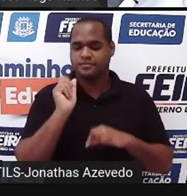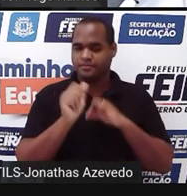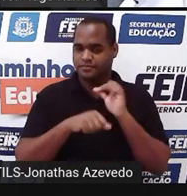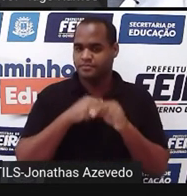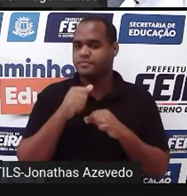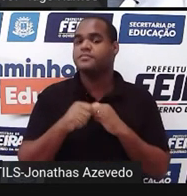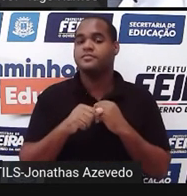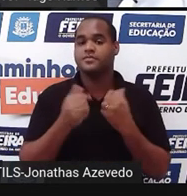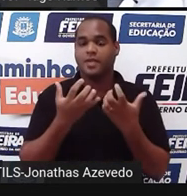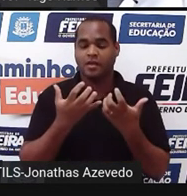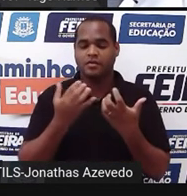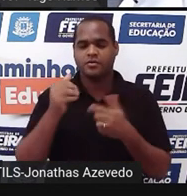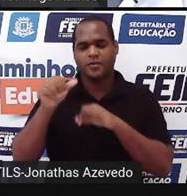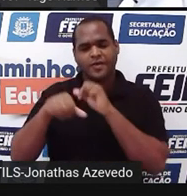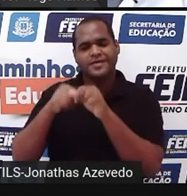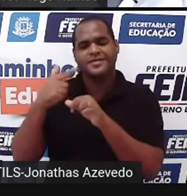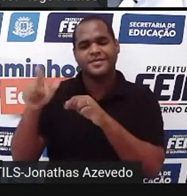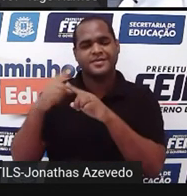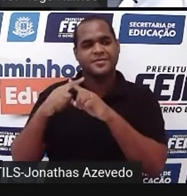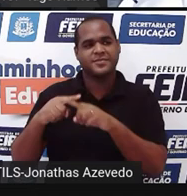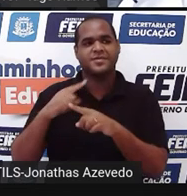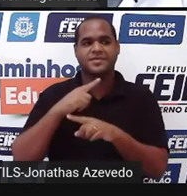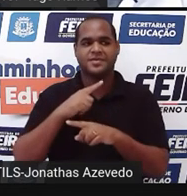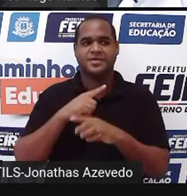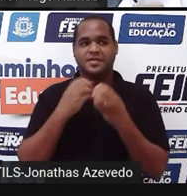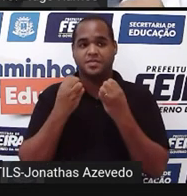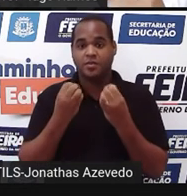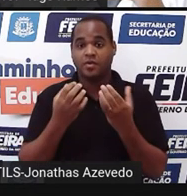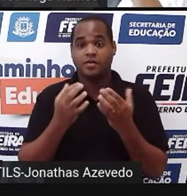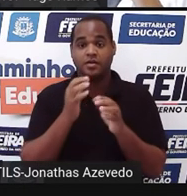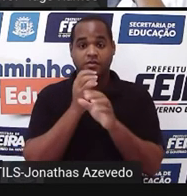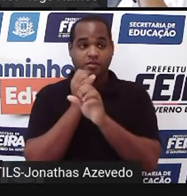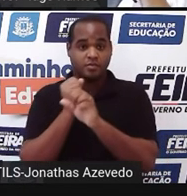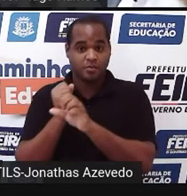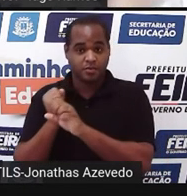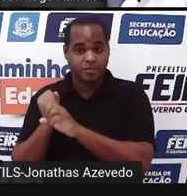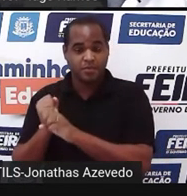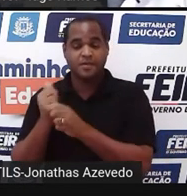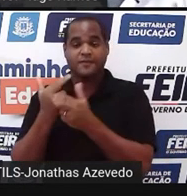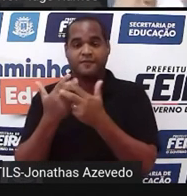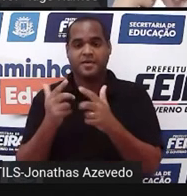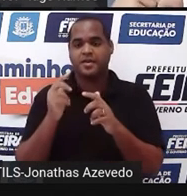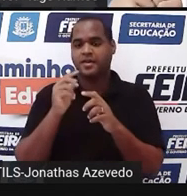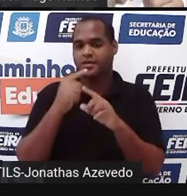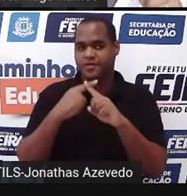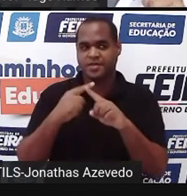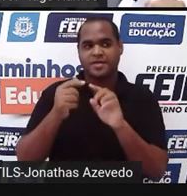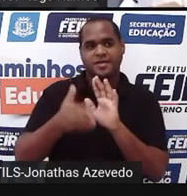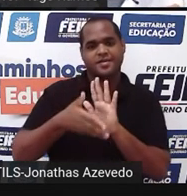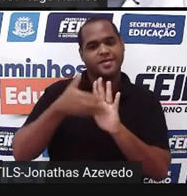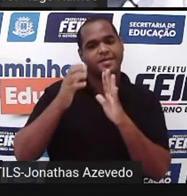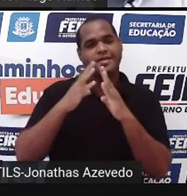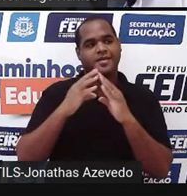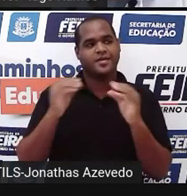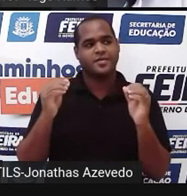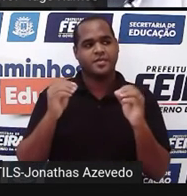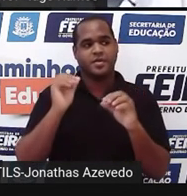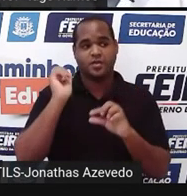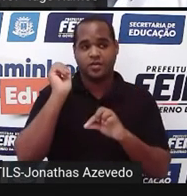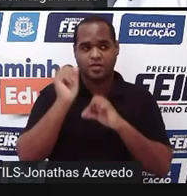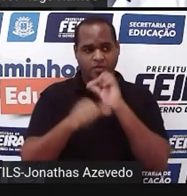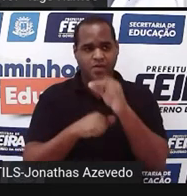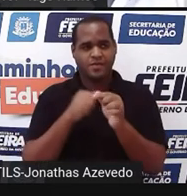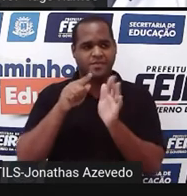e multiplique por alguma coisa Ah e quando eu sou marca outra embaixo o x desapareça Então vamos explicar por